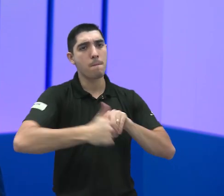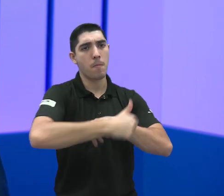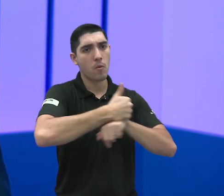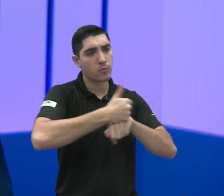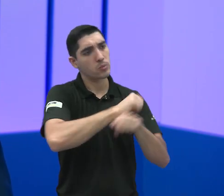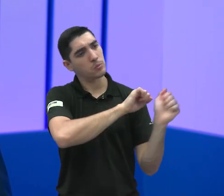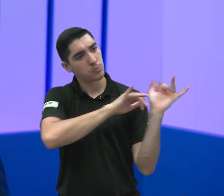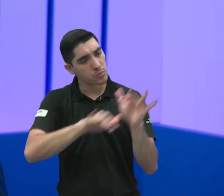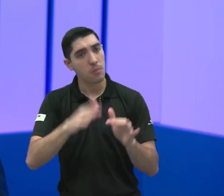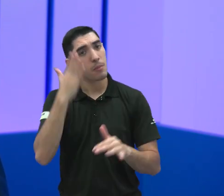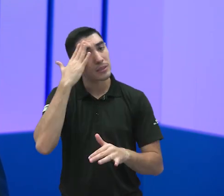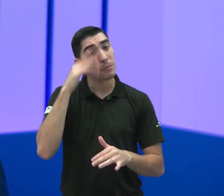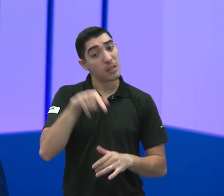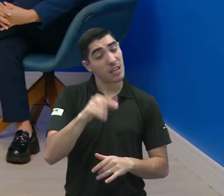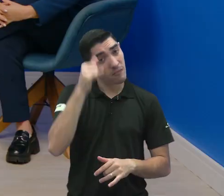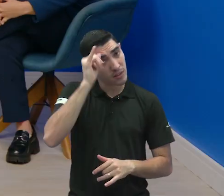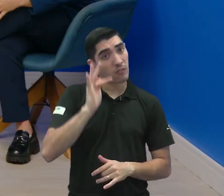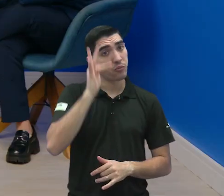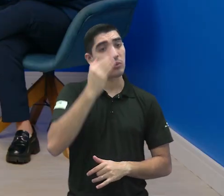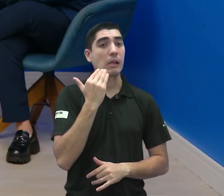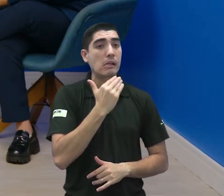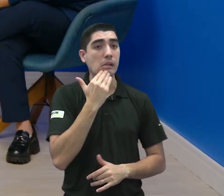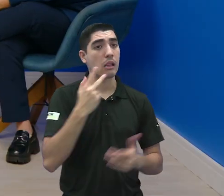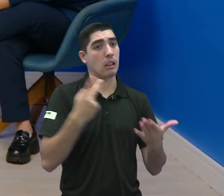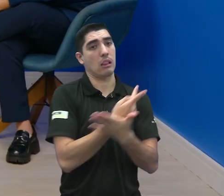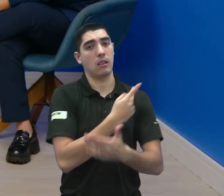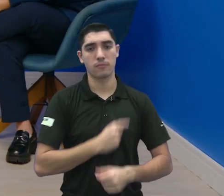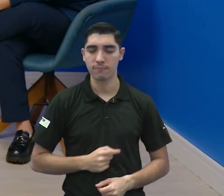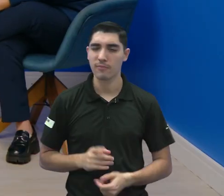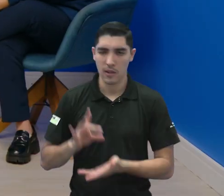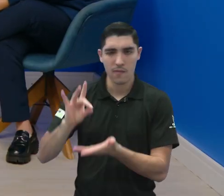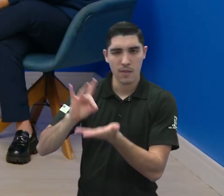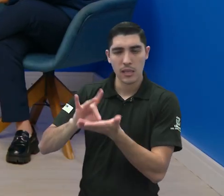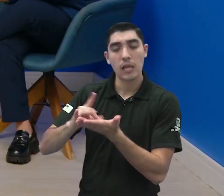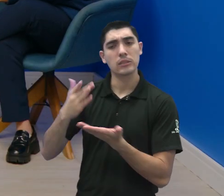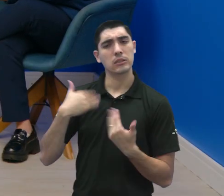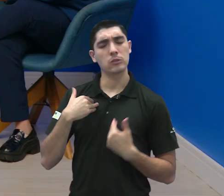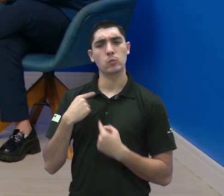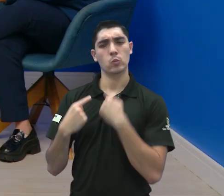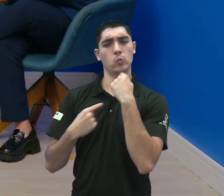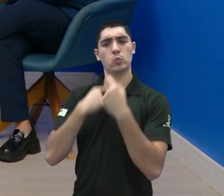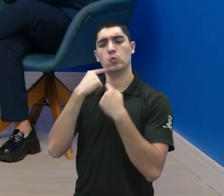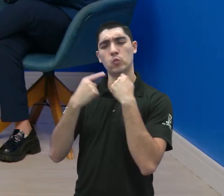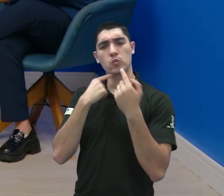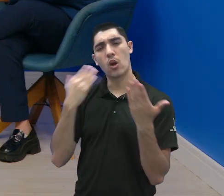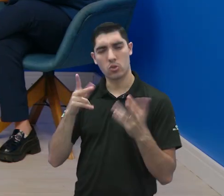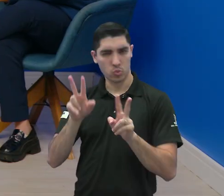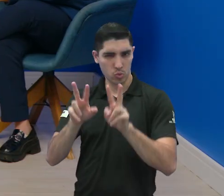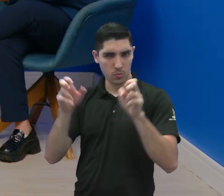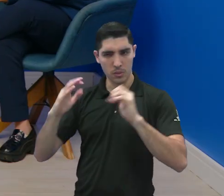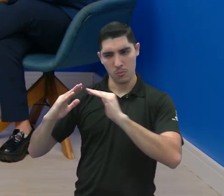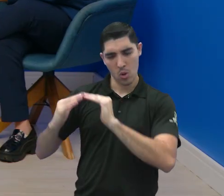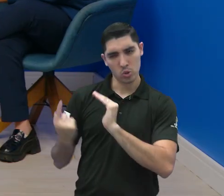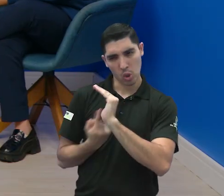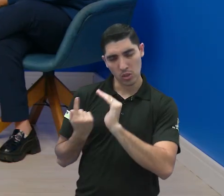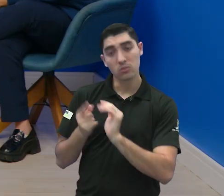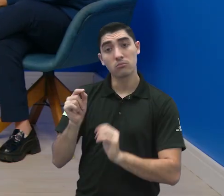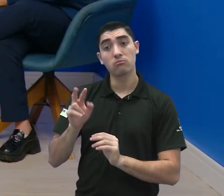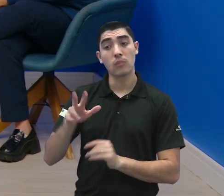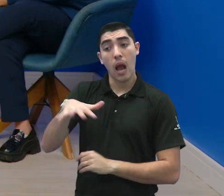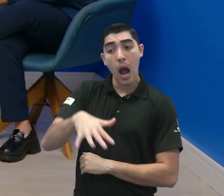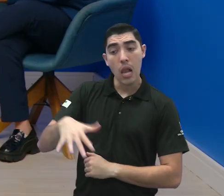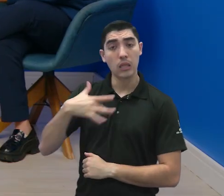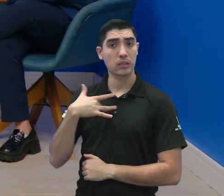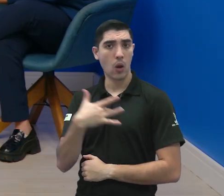gente errar o menos possível. Verdade. E uma dúvida que me levanta, né, quando a gente fala dessa questão de morar sozinho, é muito a questão da